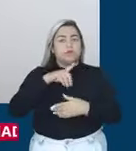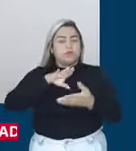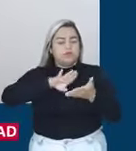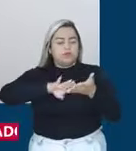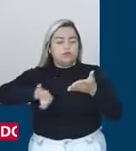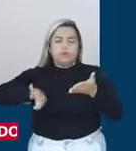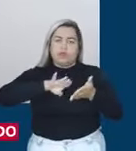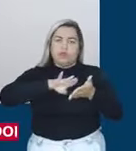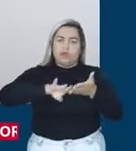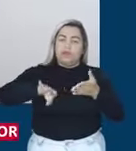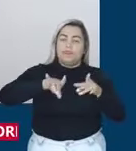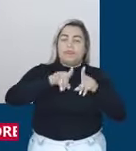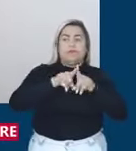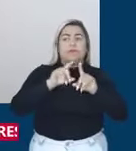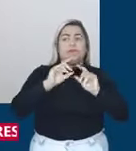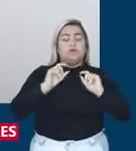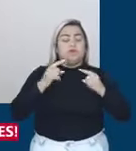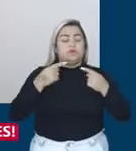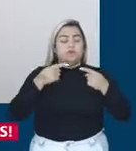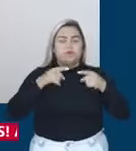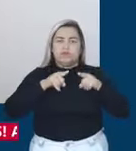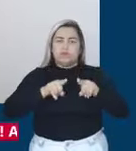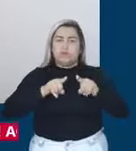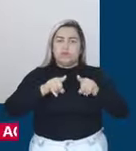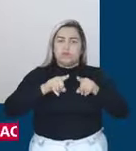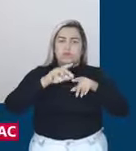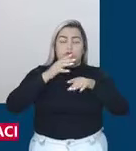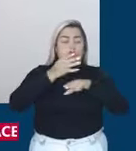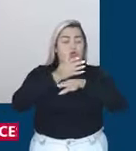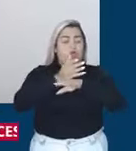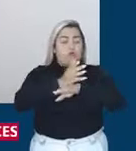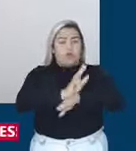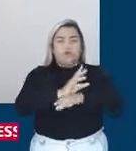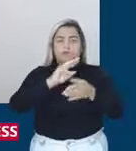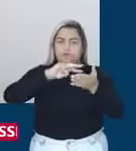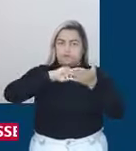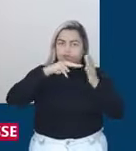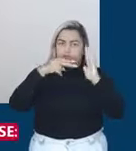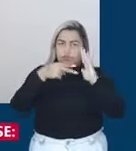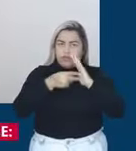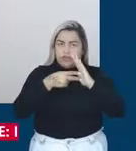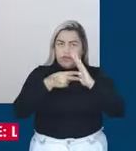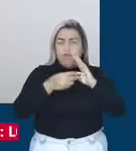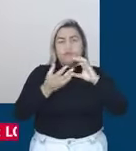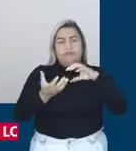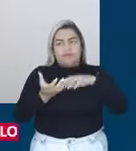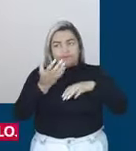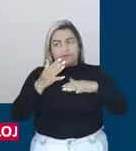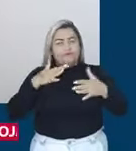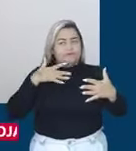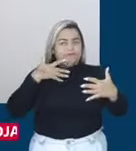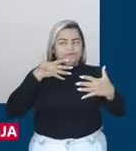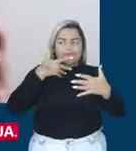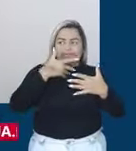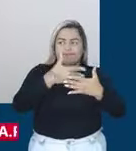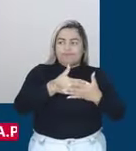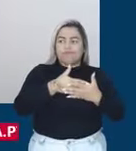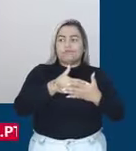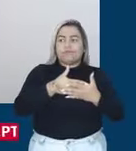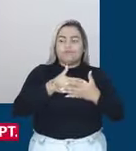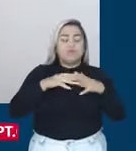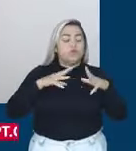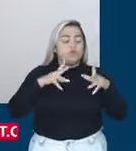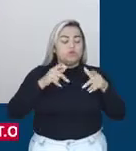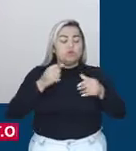retirar esse capítulo de combate ao racismo no esporte. Significa que o Congresso está avançando, né? E com todo